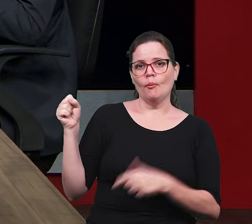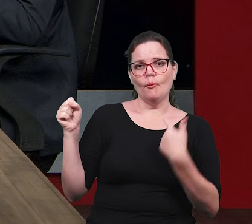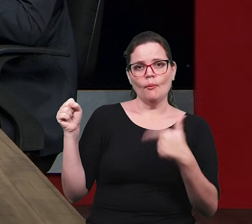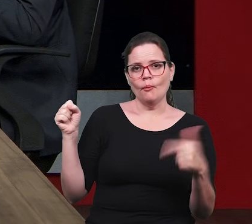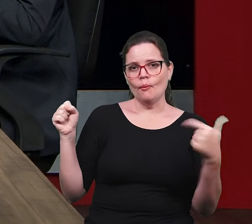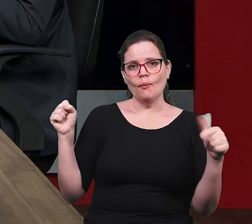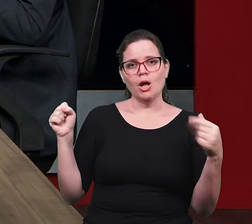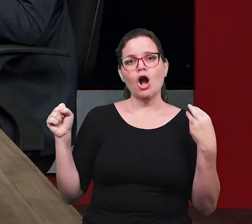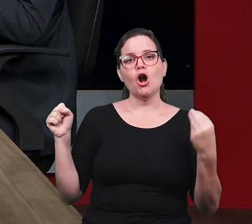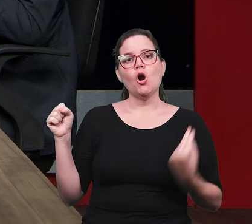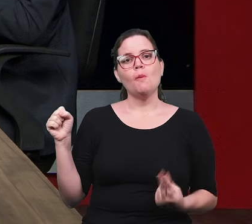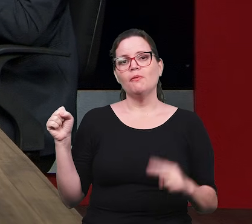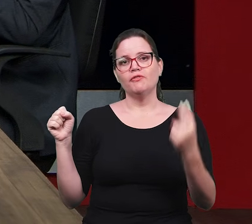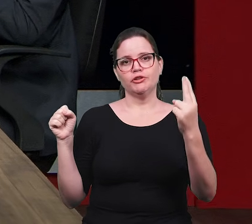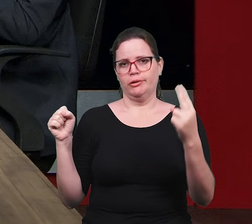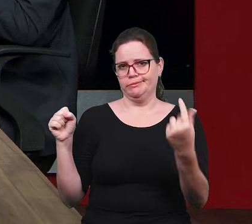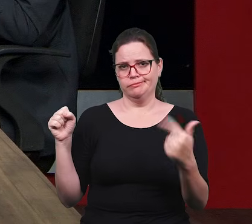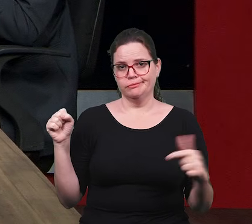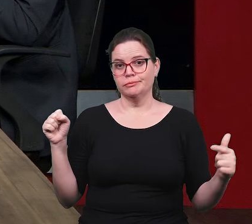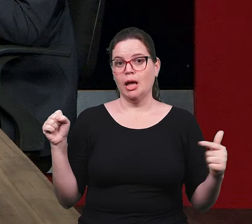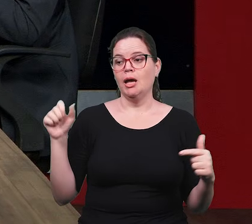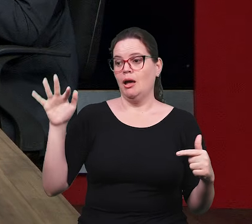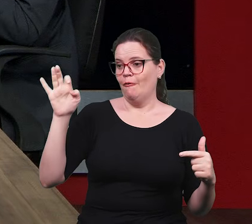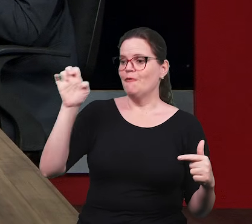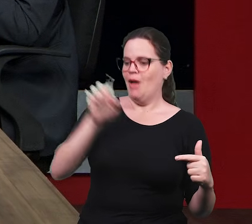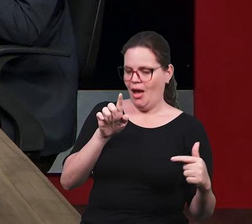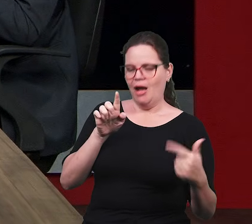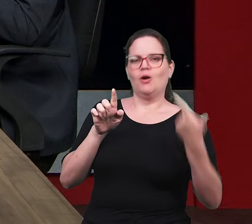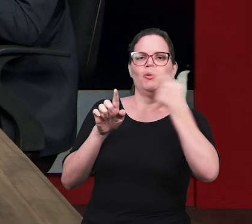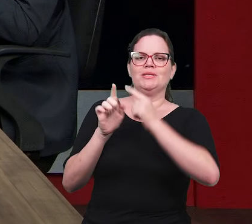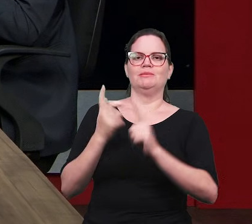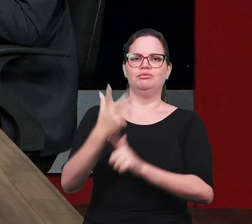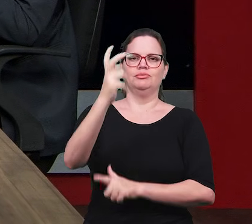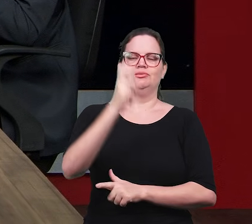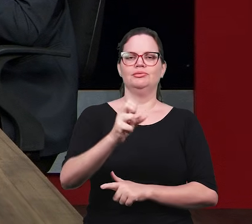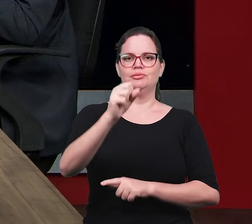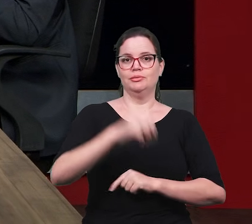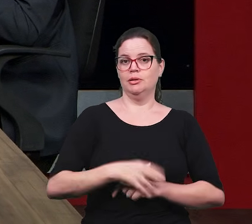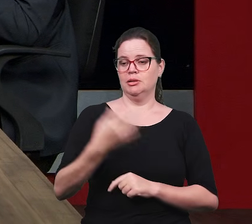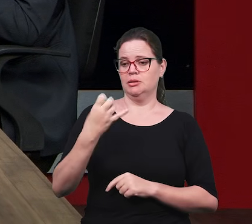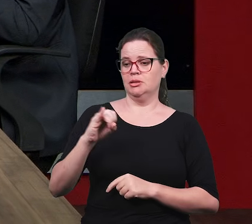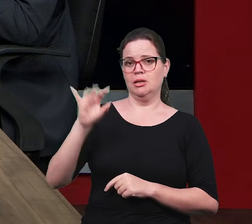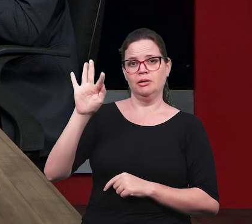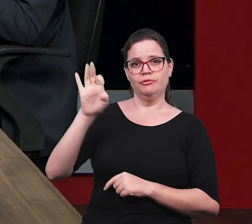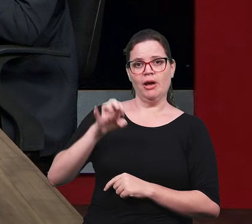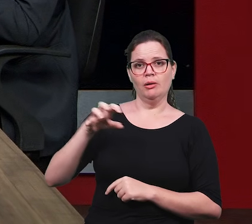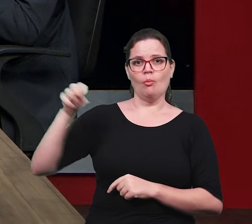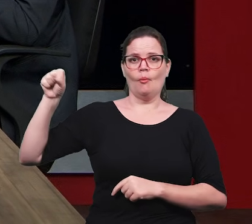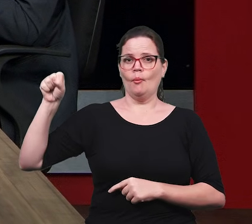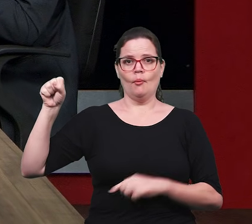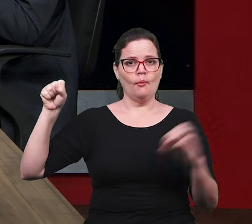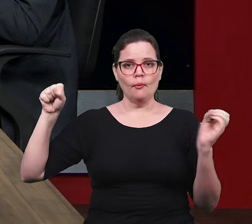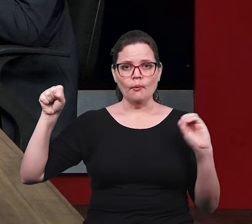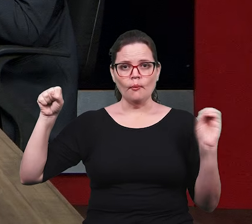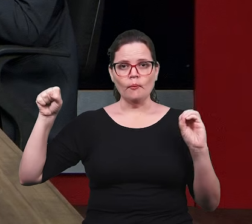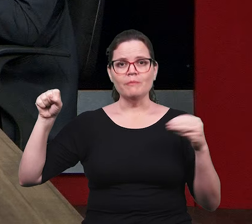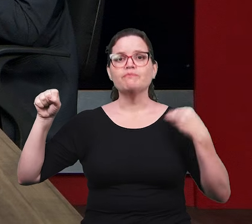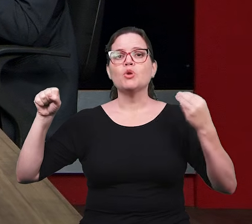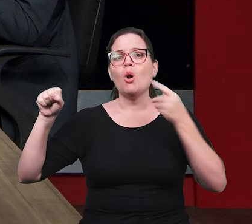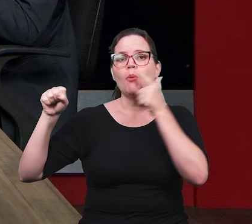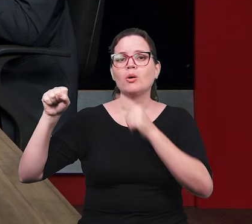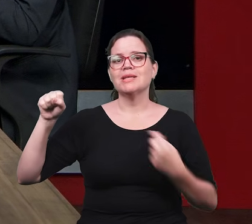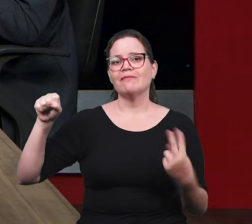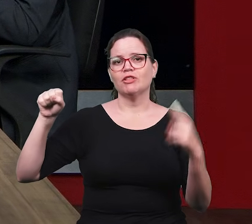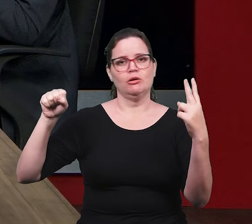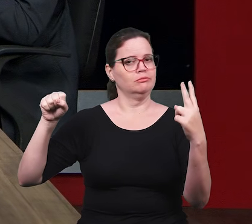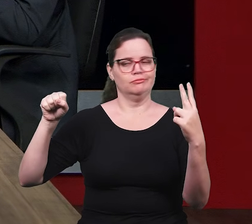em João que fala isso, a fé é a nossa vitória sobre o mundo, né? Então, sem a fé é impossível a gente alcançar a